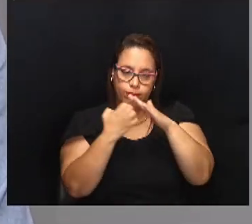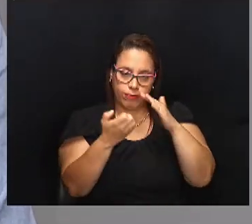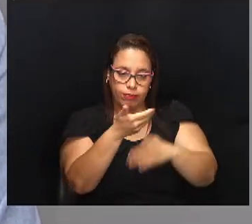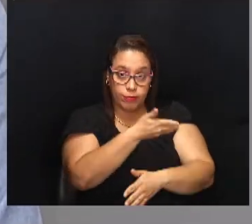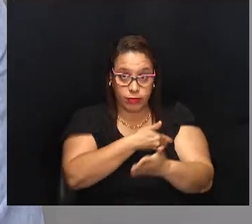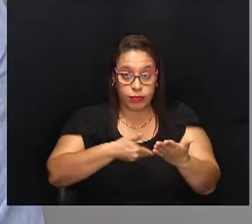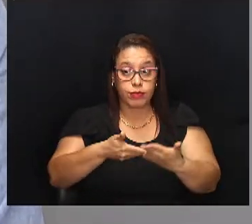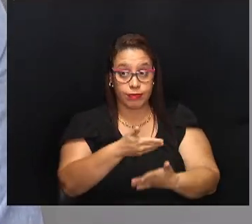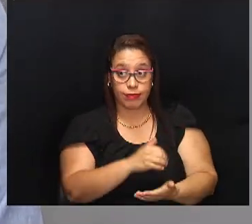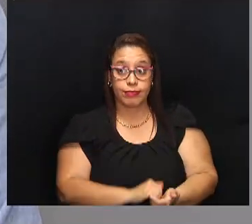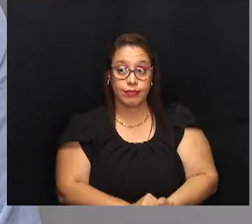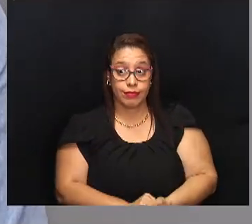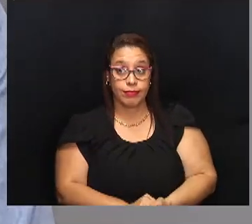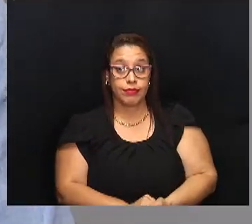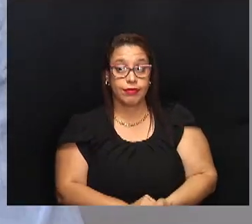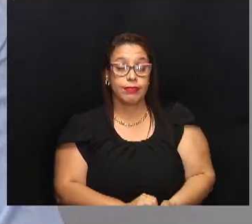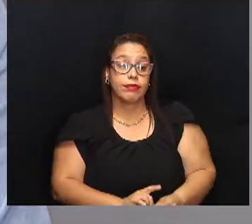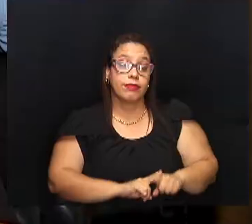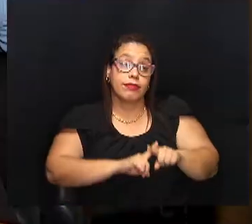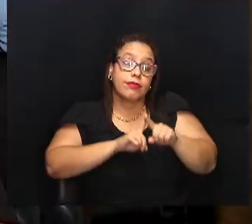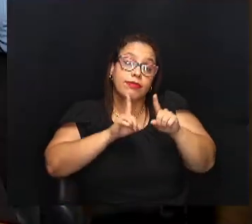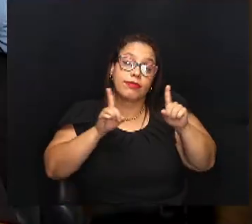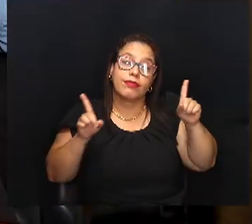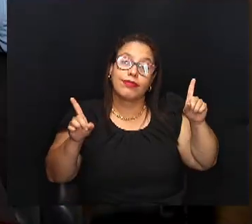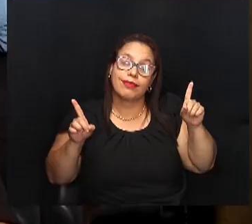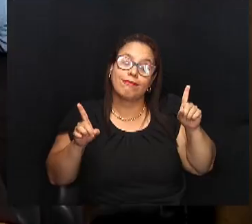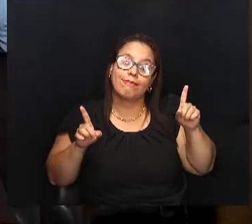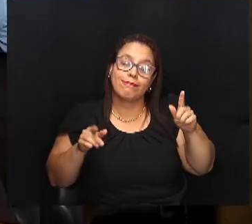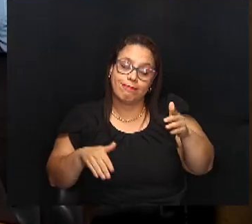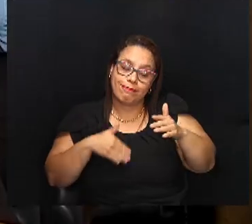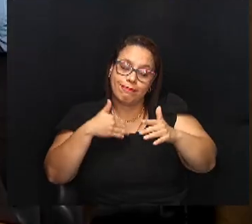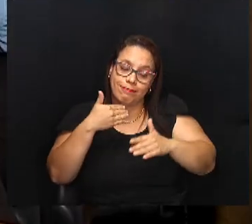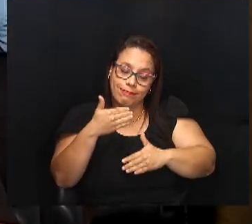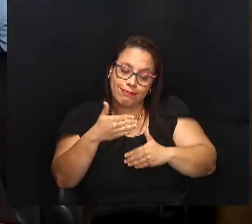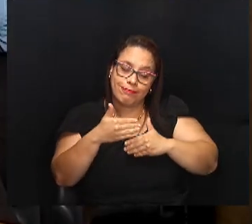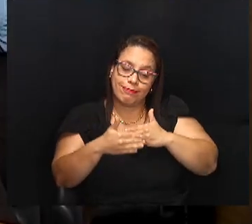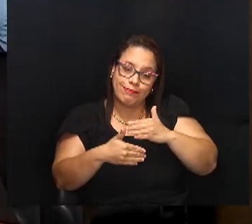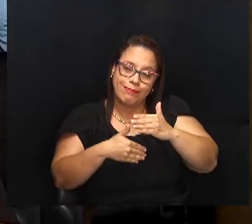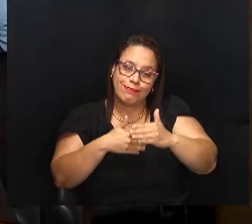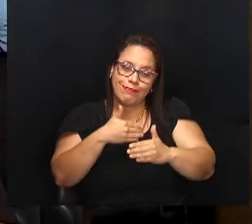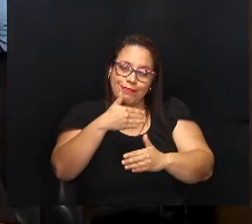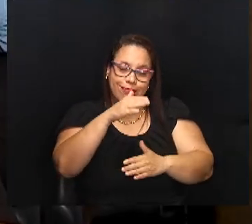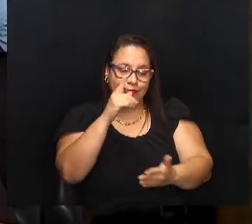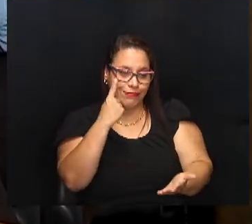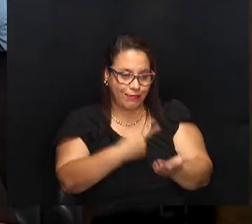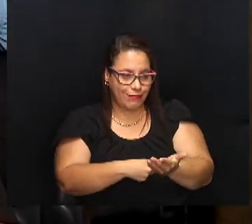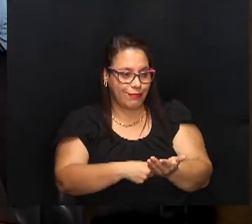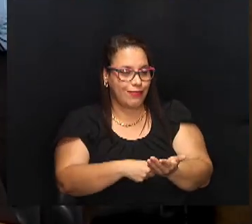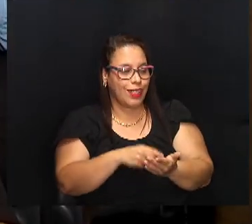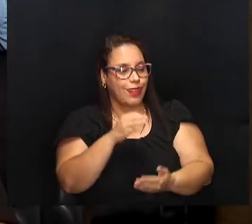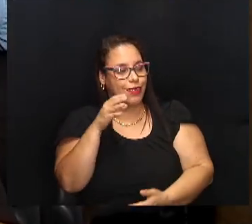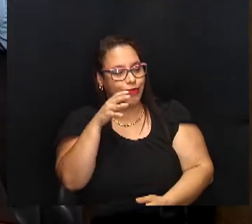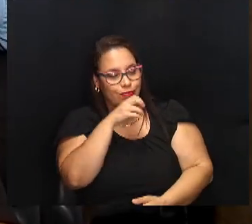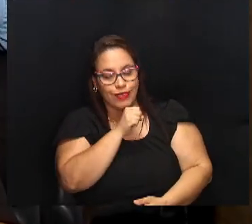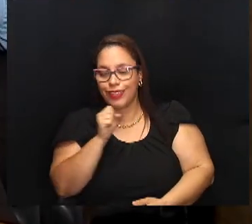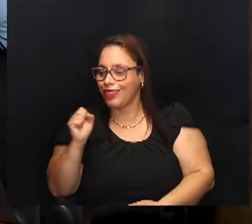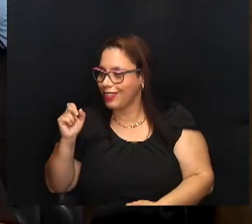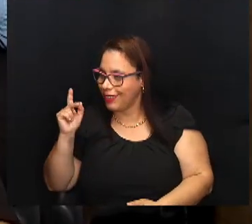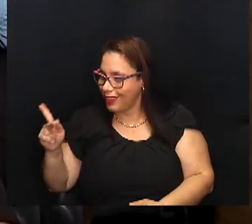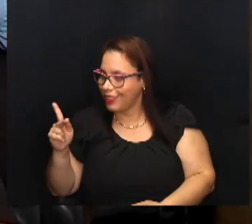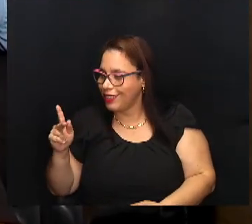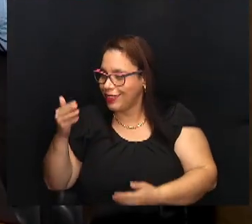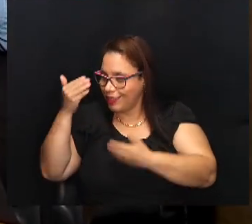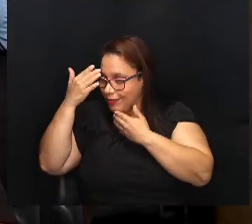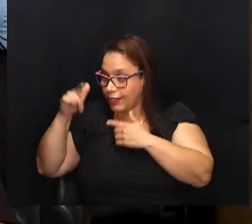participam disso, né? Mas a gente está em vias para que isso possa se concretizar o quanto antes. Tá certo, então,